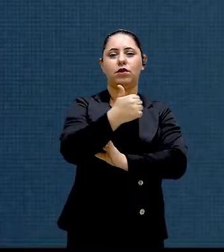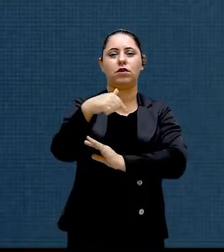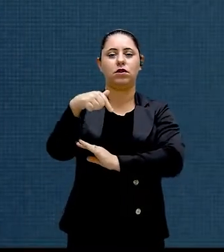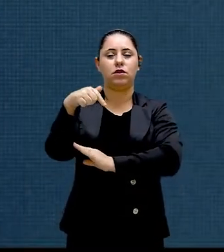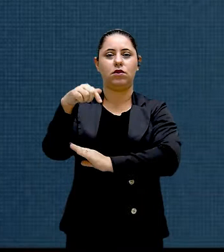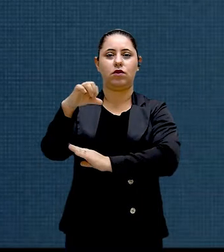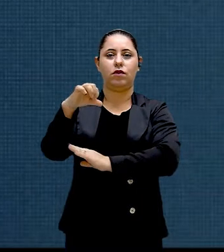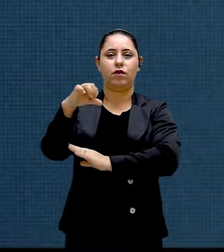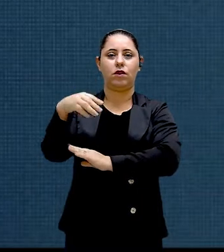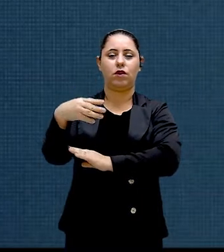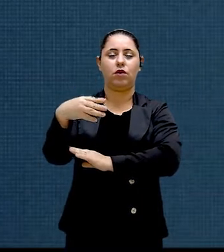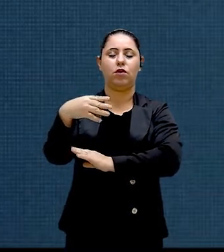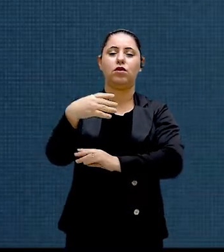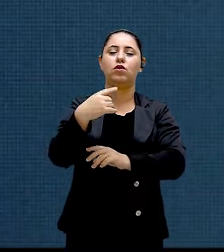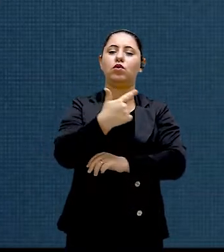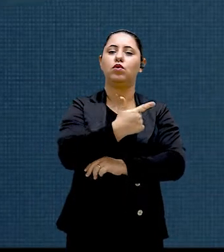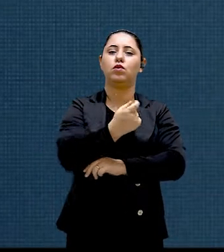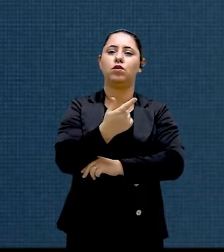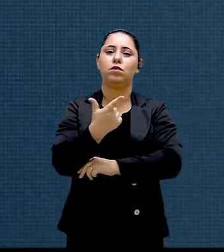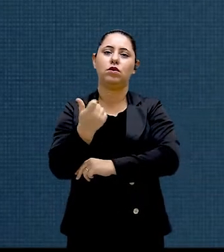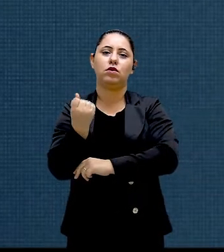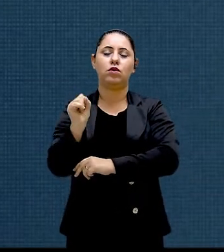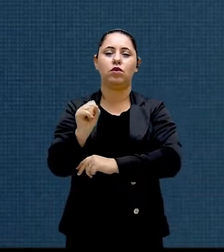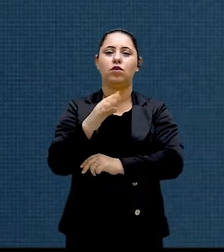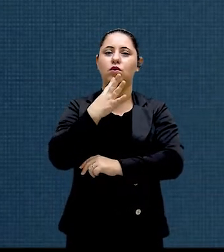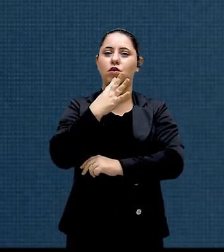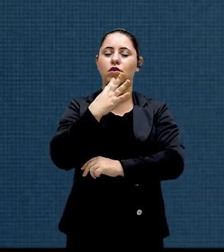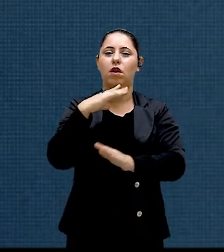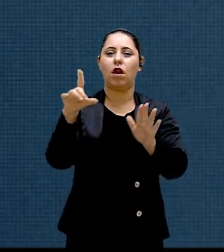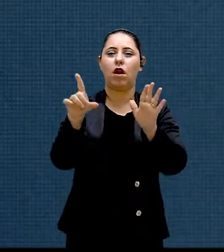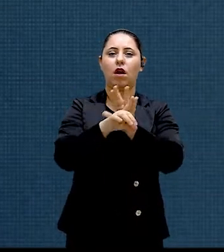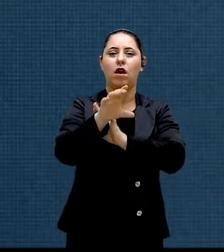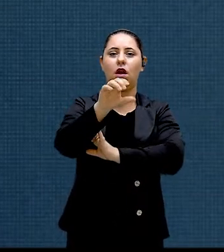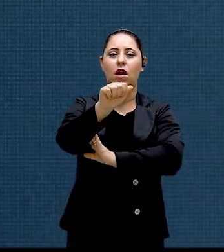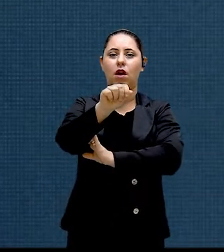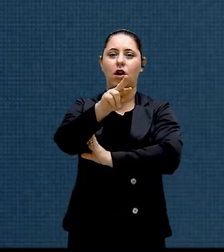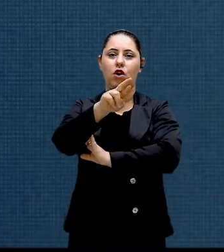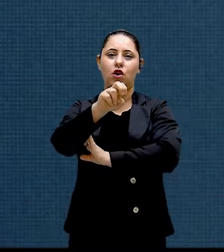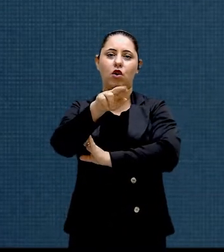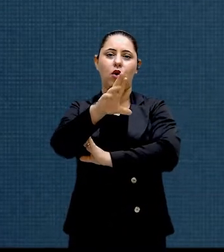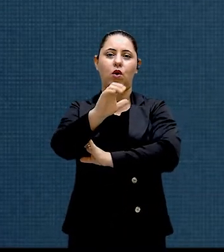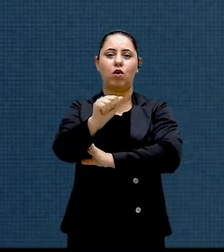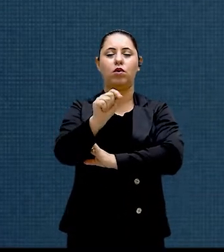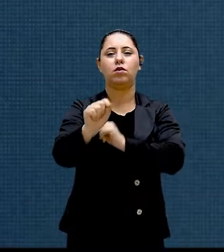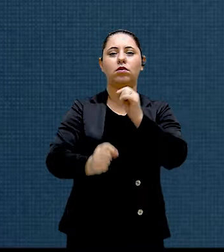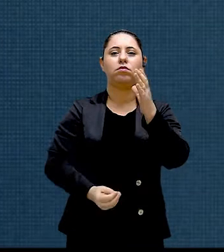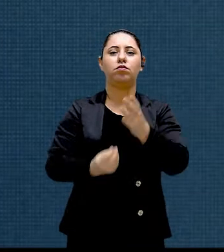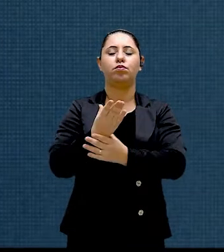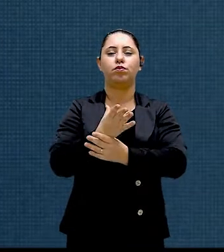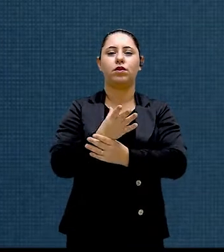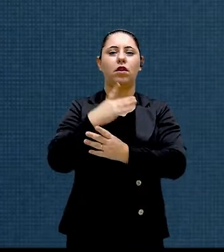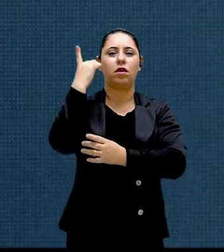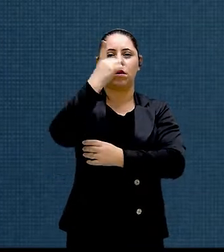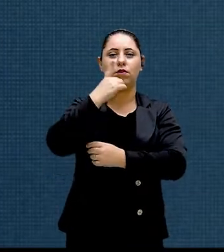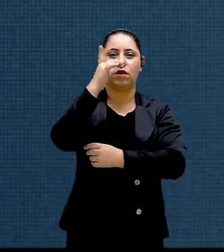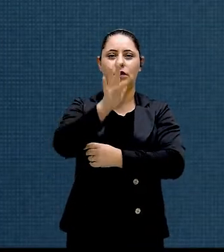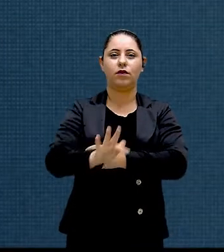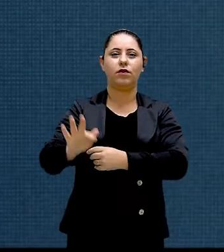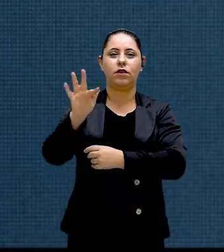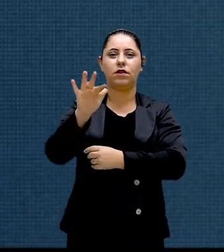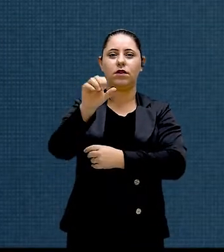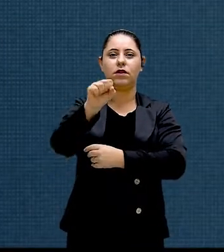11.794 de 2008, conhecida como Lei Arouca, em menção a seu autor, o então deputado federal Sérgio